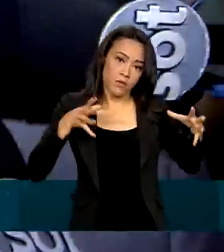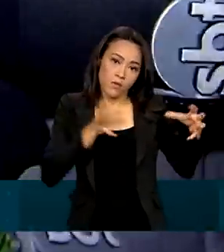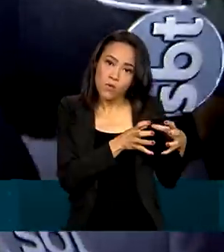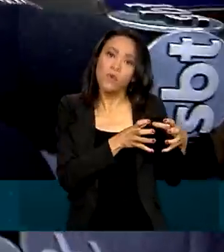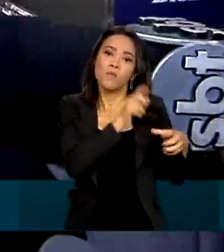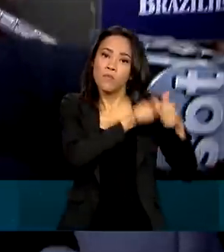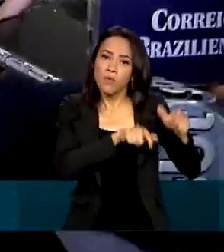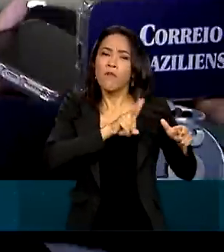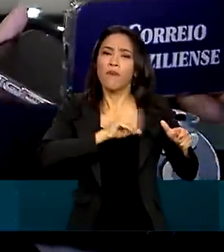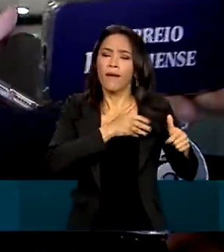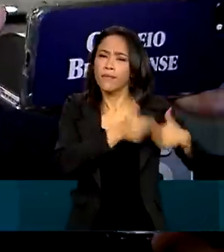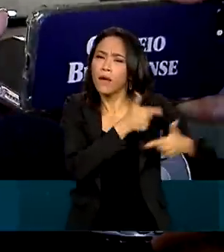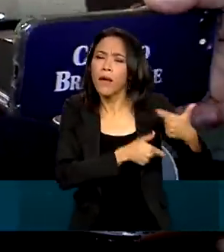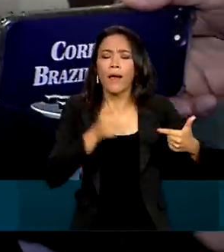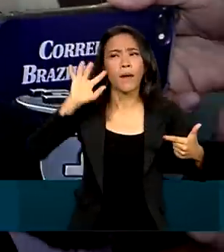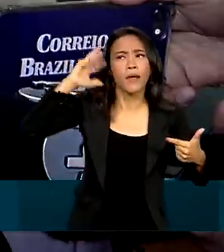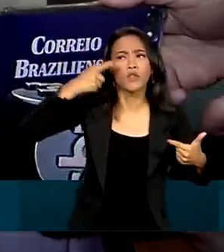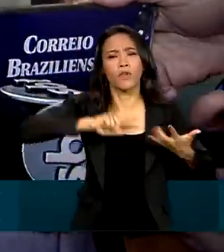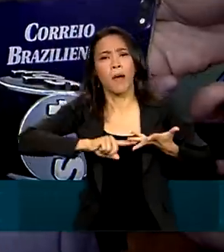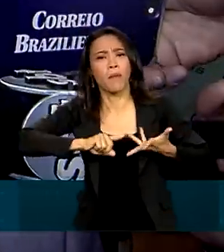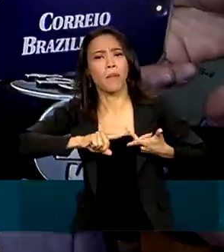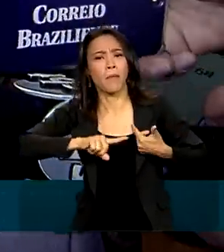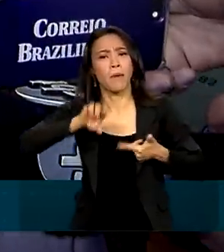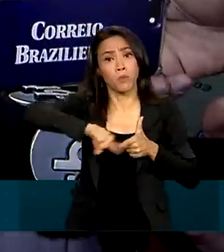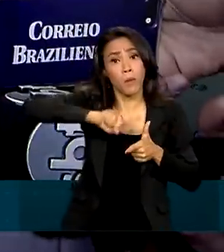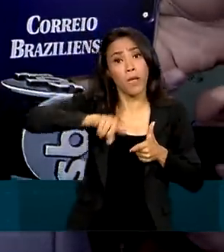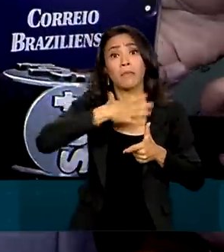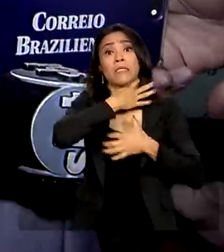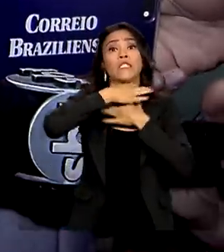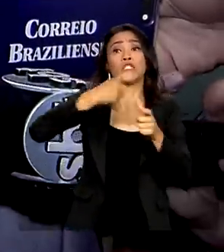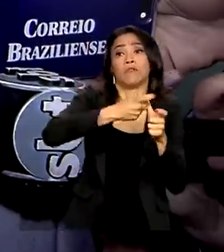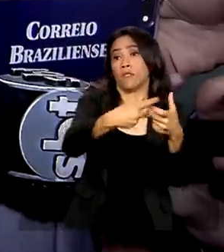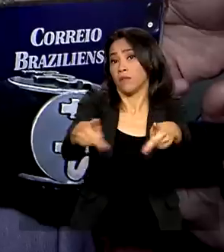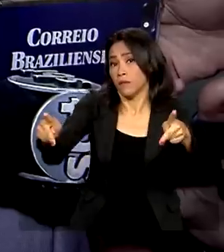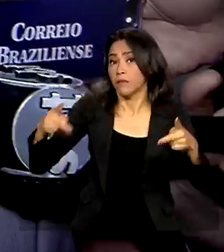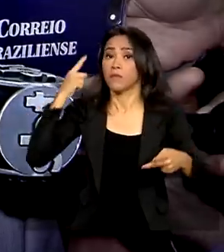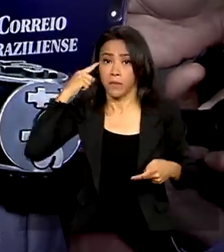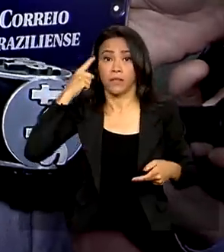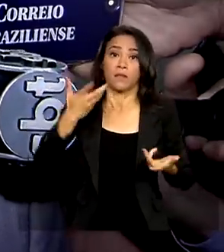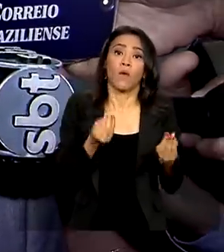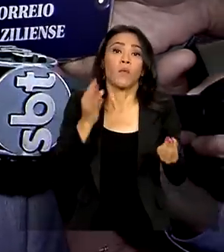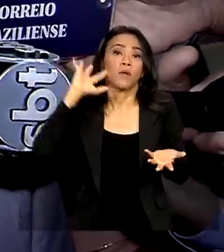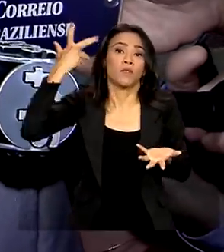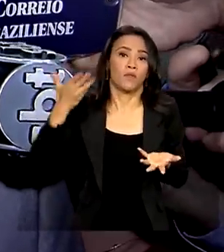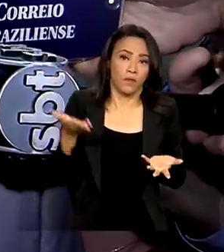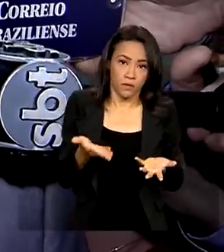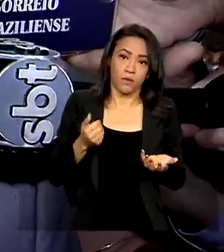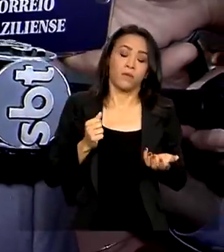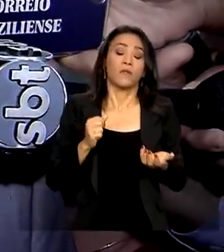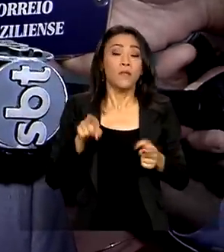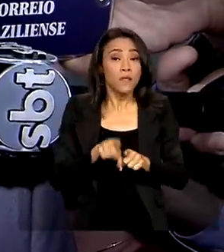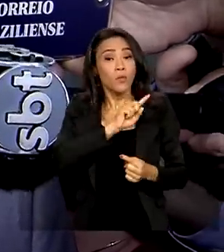a solução pensando na regularizar a vida das pessoas dos pequenos negócios Mas também de com isso